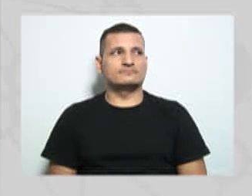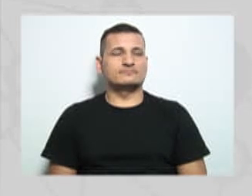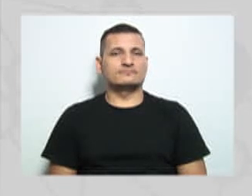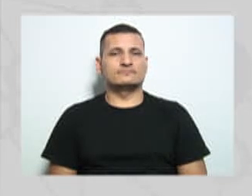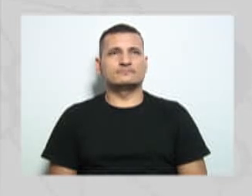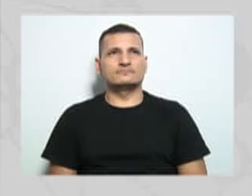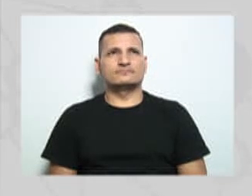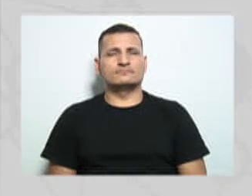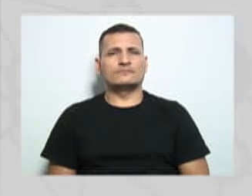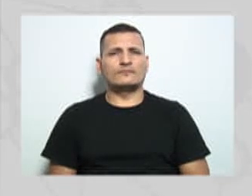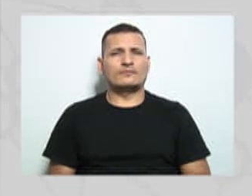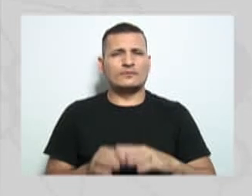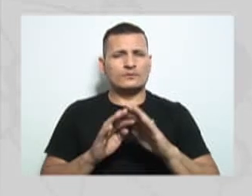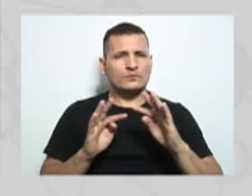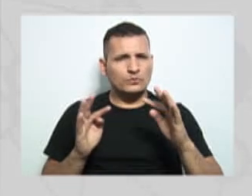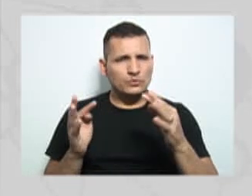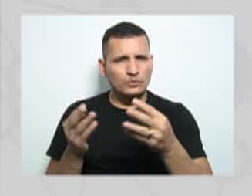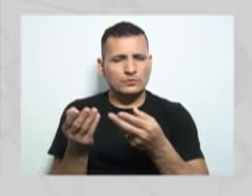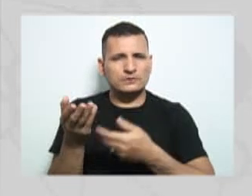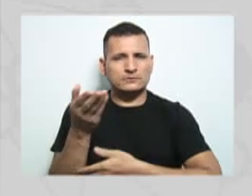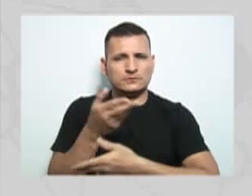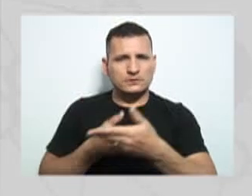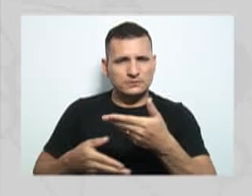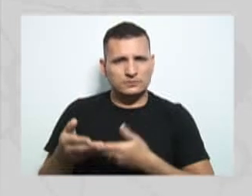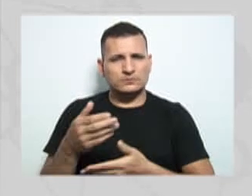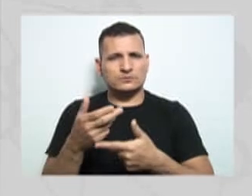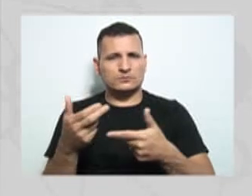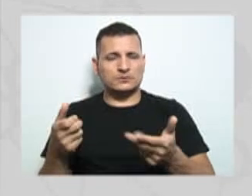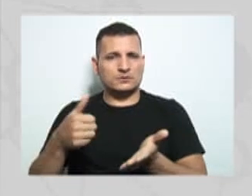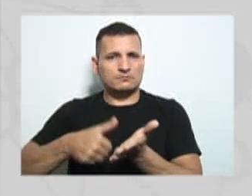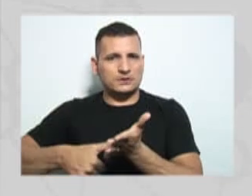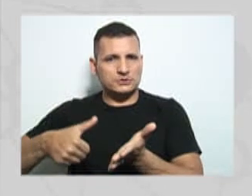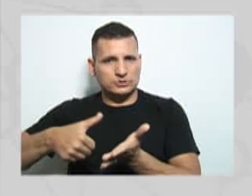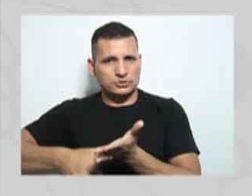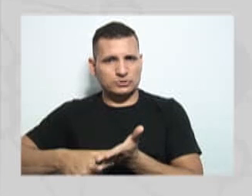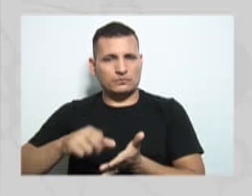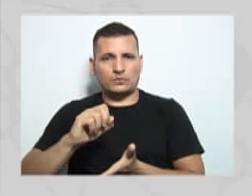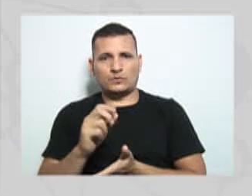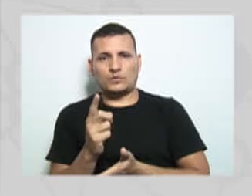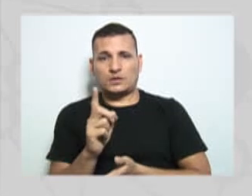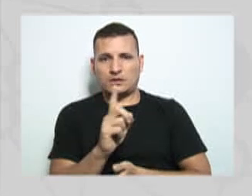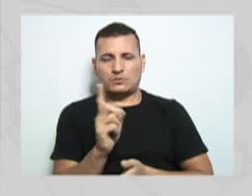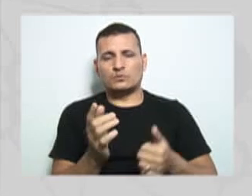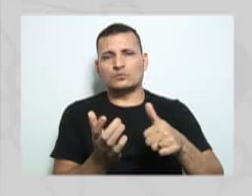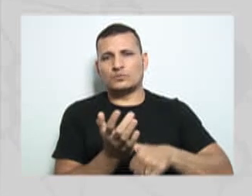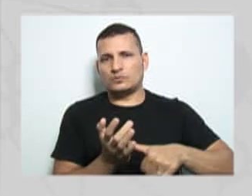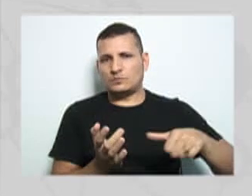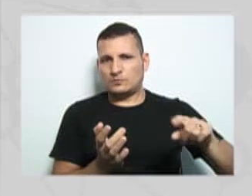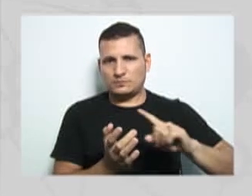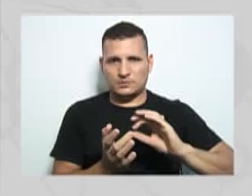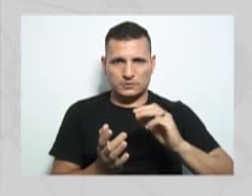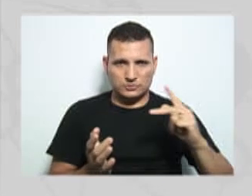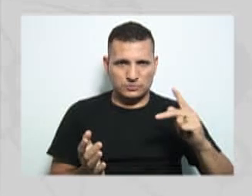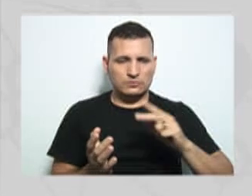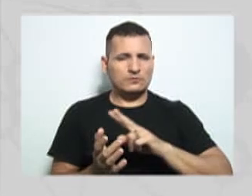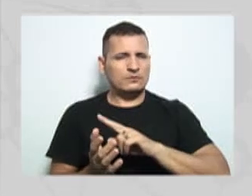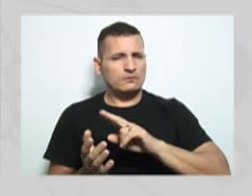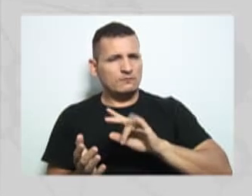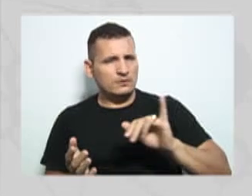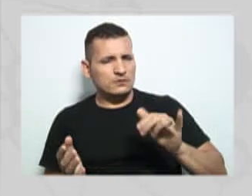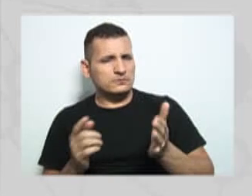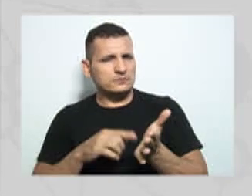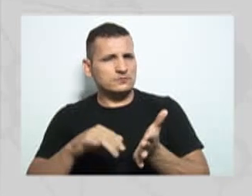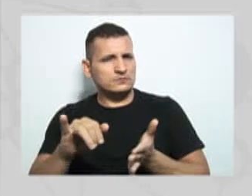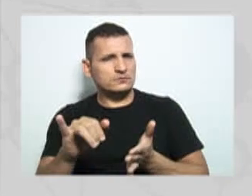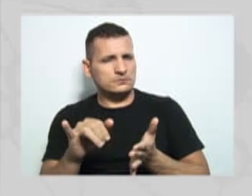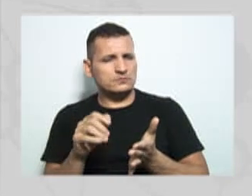Todos os atos cooperativos e não cooperativos, no artigo 183, serão tributados pelo imposto